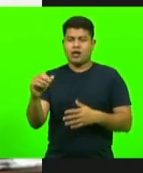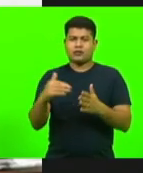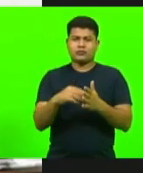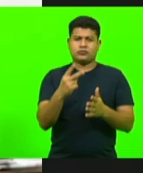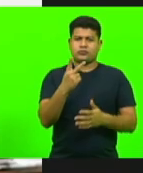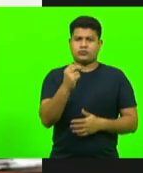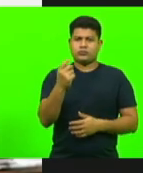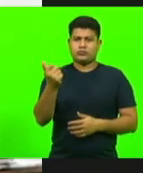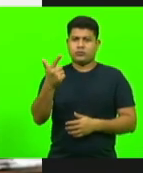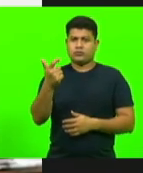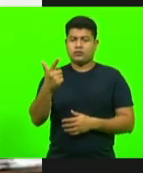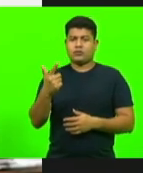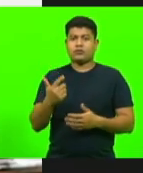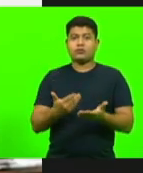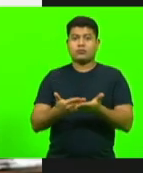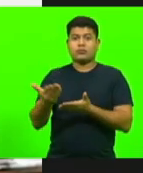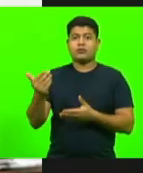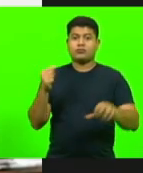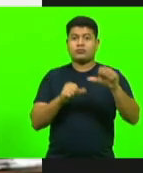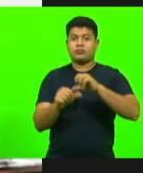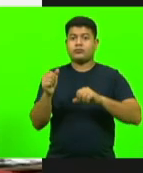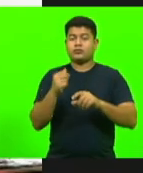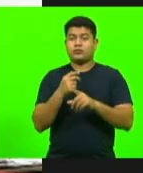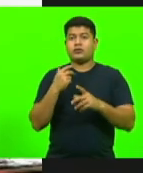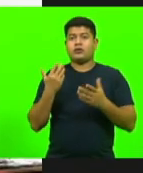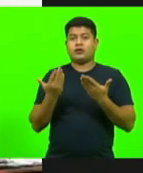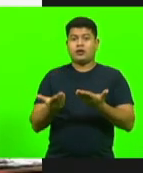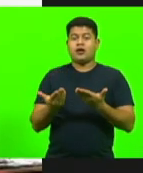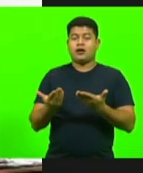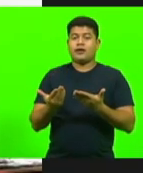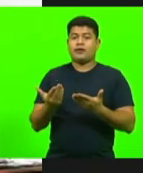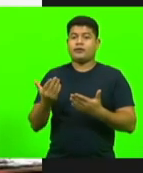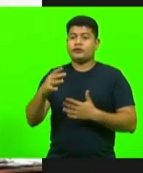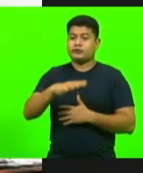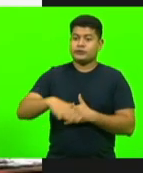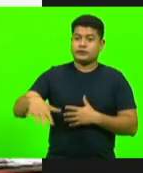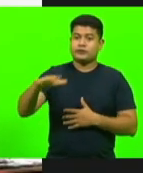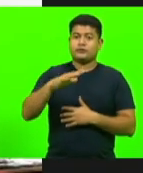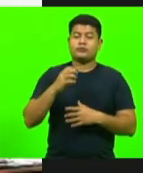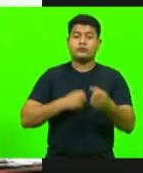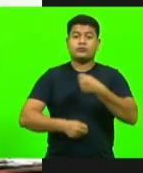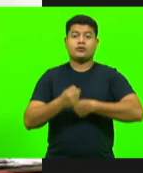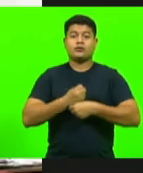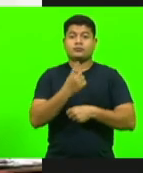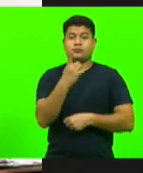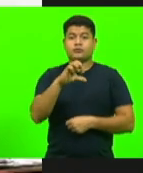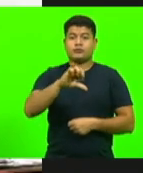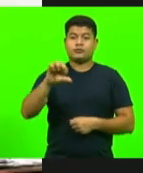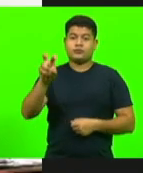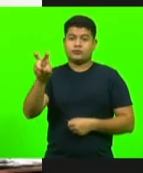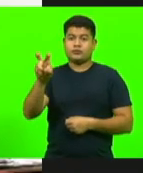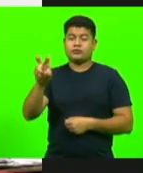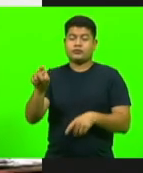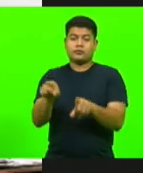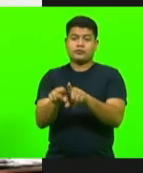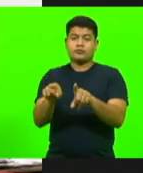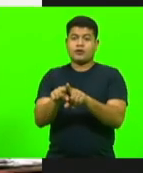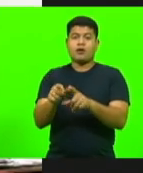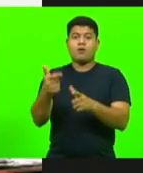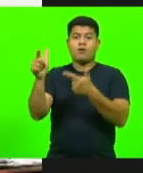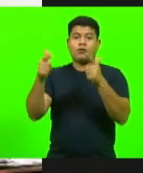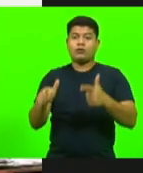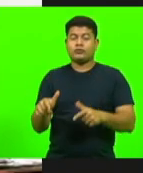Cruzeiro muito bem lembrou você não ficar doso lá no vocês 95 antes disso outros instrumentos legais foram